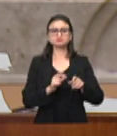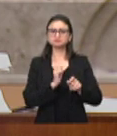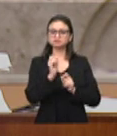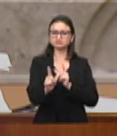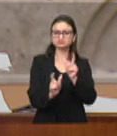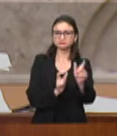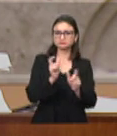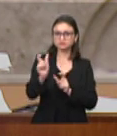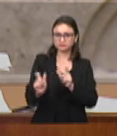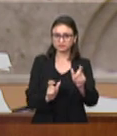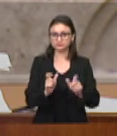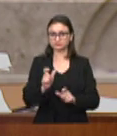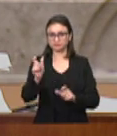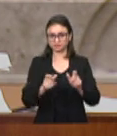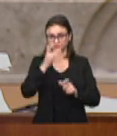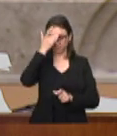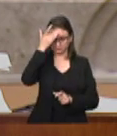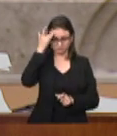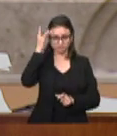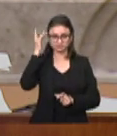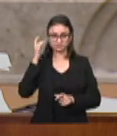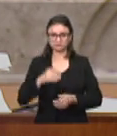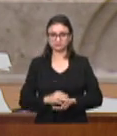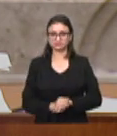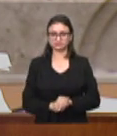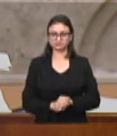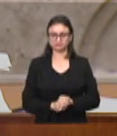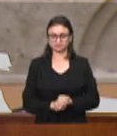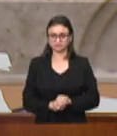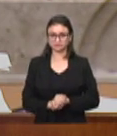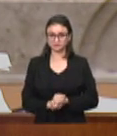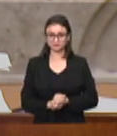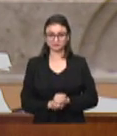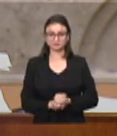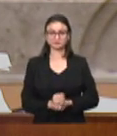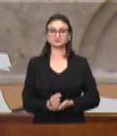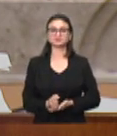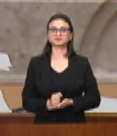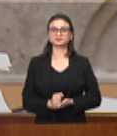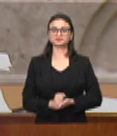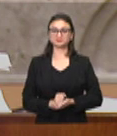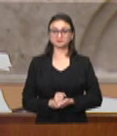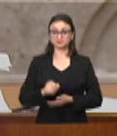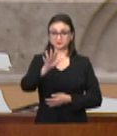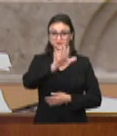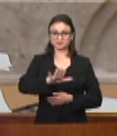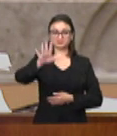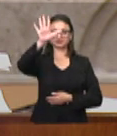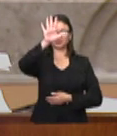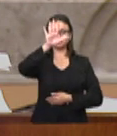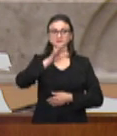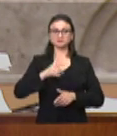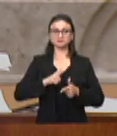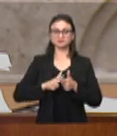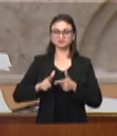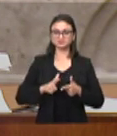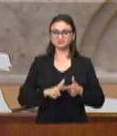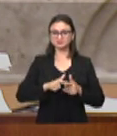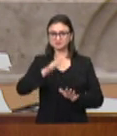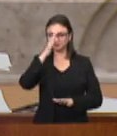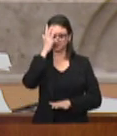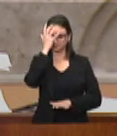dos jurisdicionados. E também tomou medidas firmes para equacionar em âmbito nacional problema